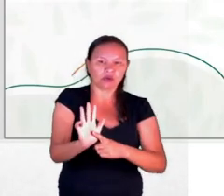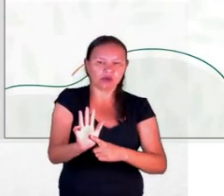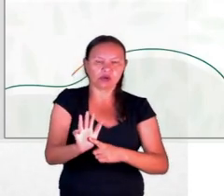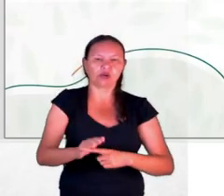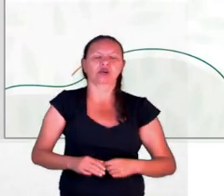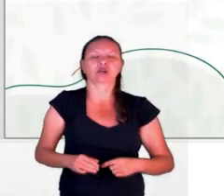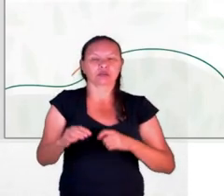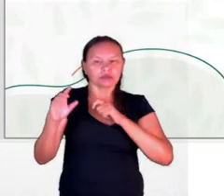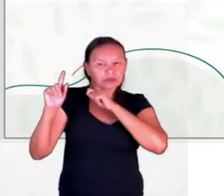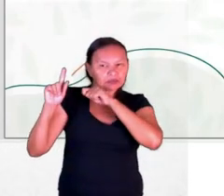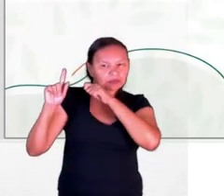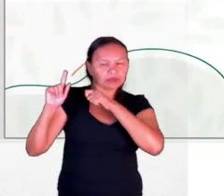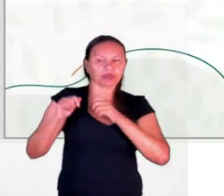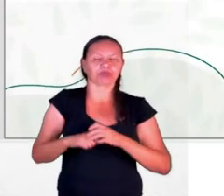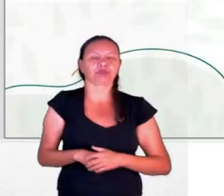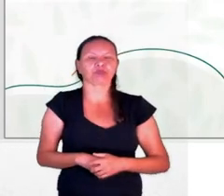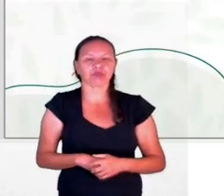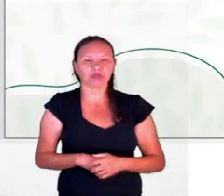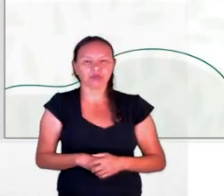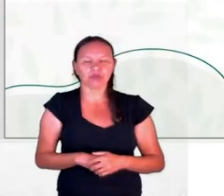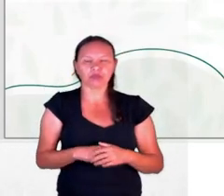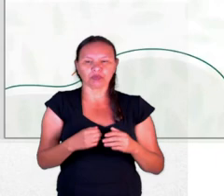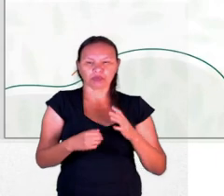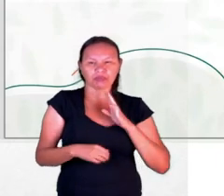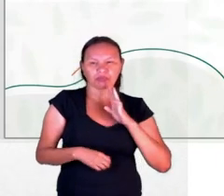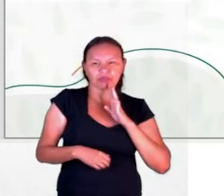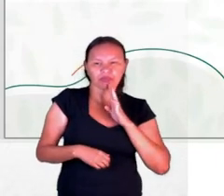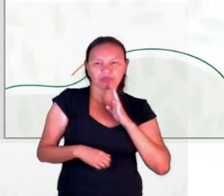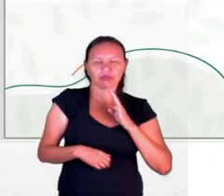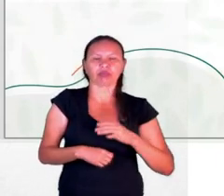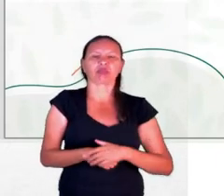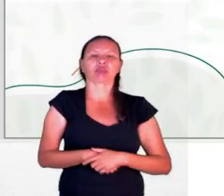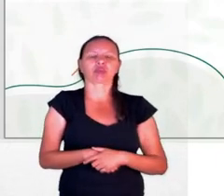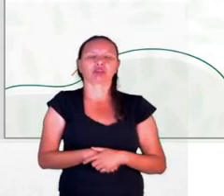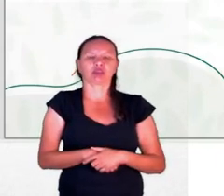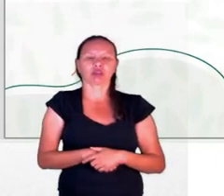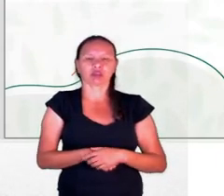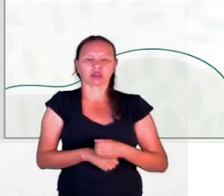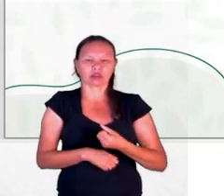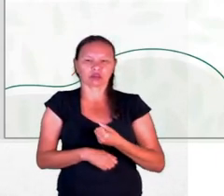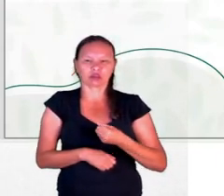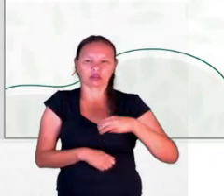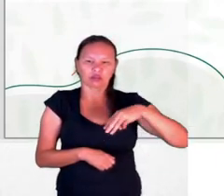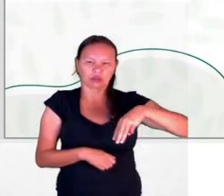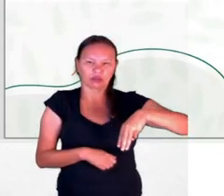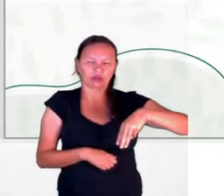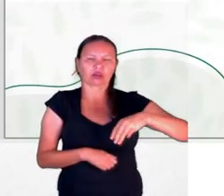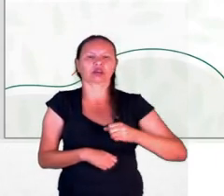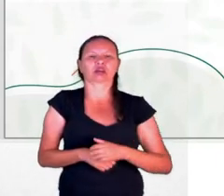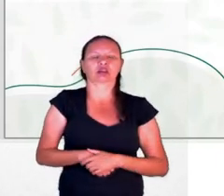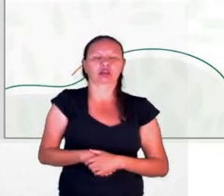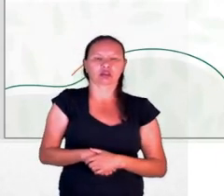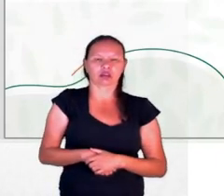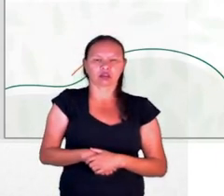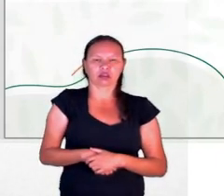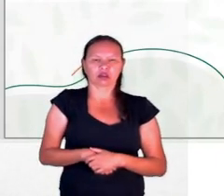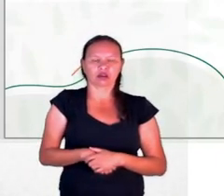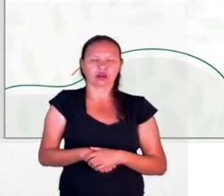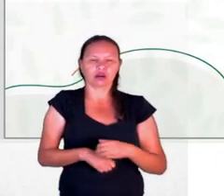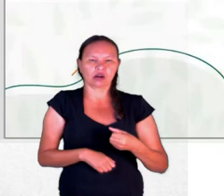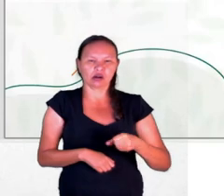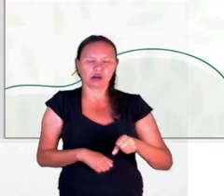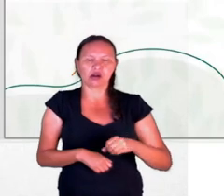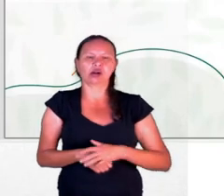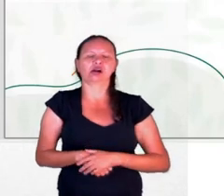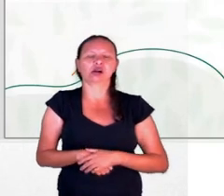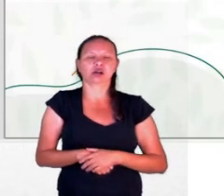videozinho uma animação que é bem legal lá no site já dura 6 minutos Mas eu só tenho eh TR minutos aqui né mas depois vocês pode